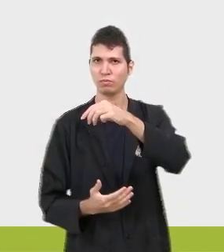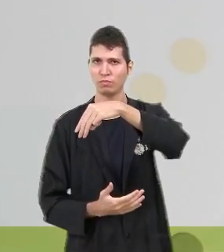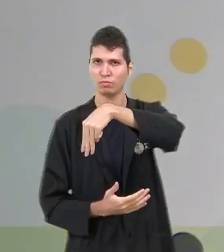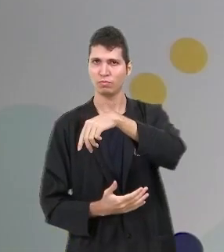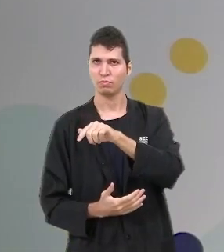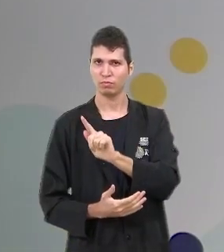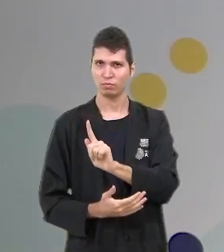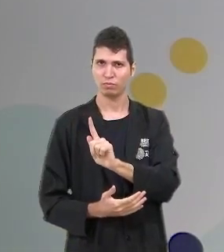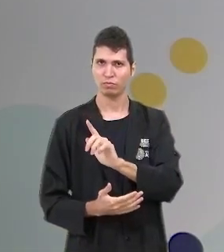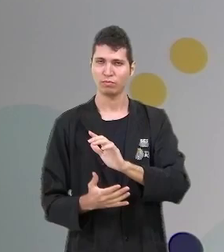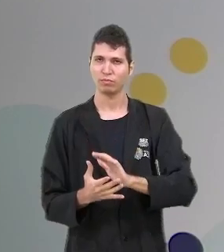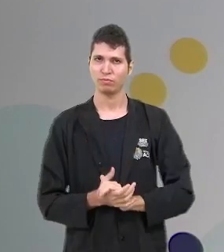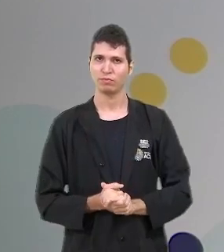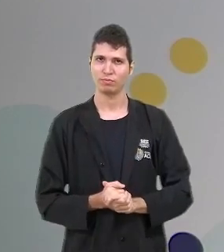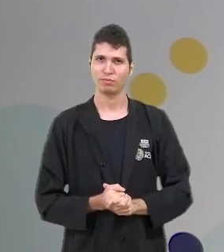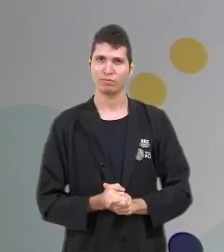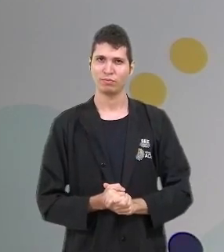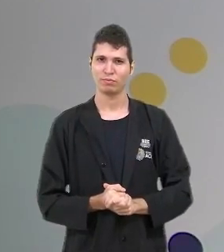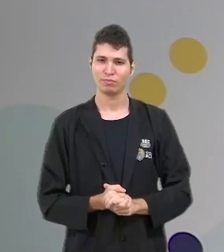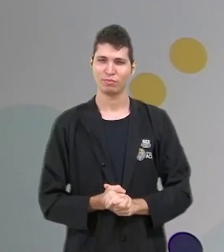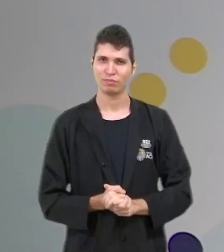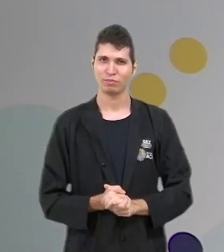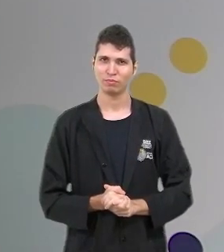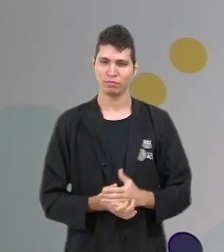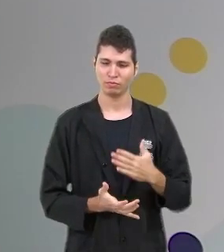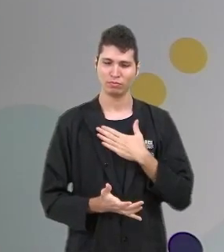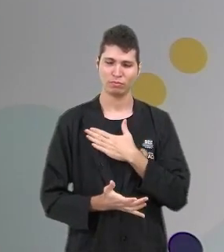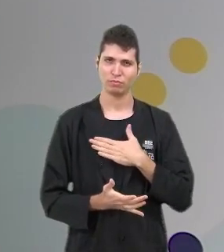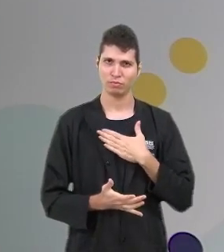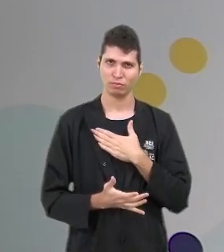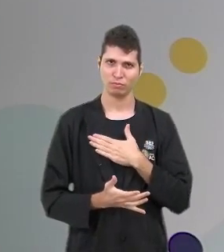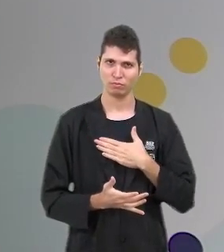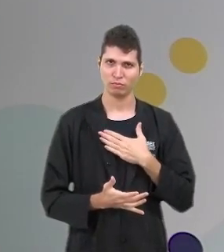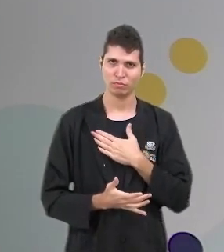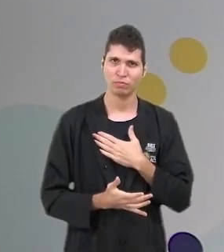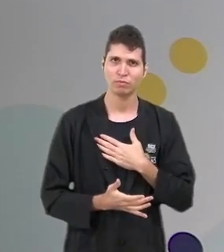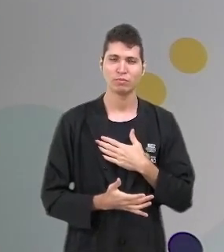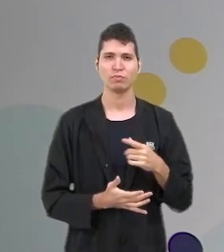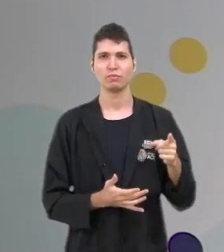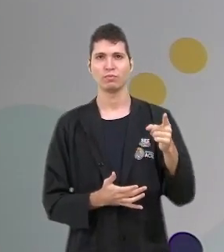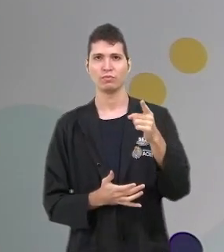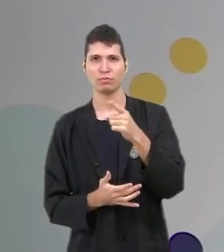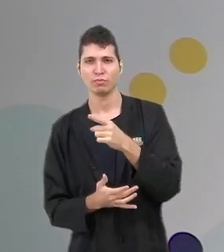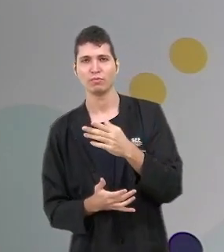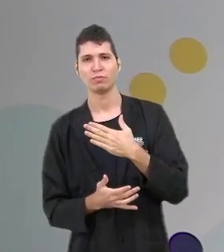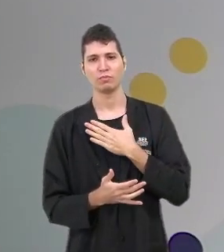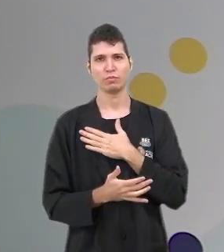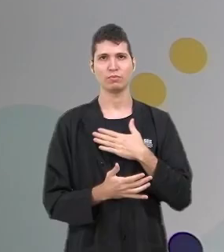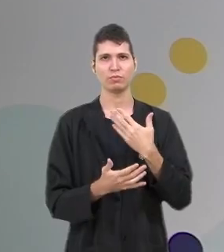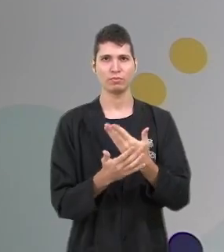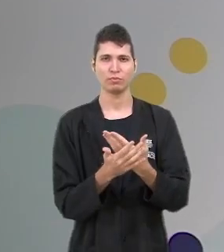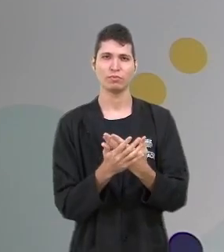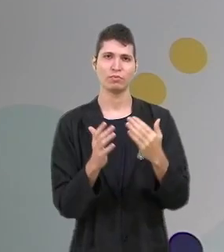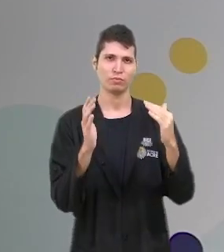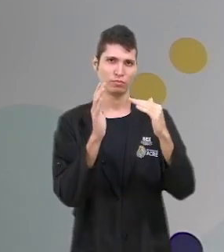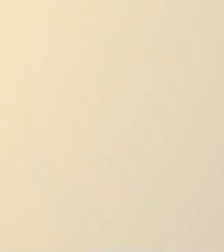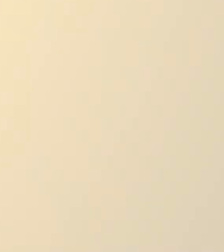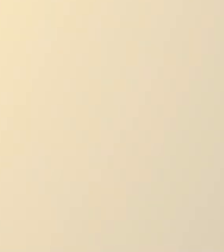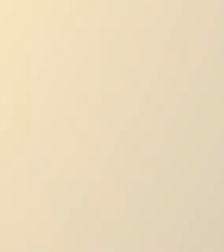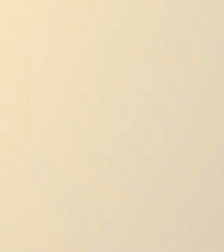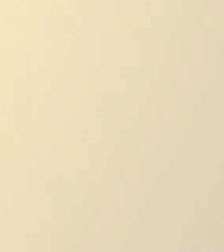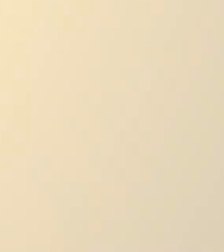magnésio. Espero muito aí que vocês tenham gostado da aula e até a próxima.